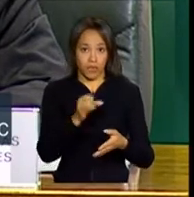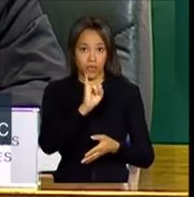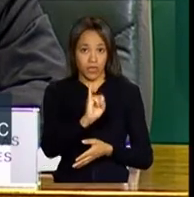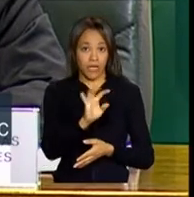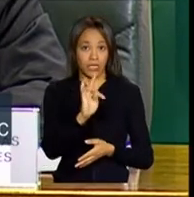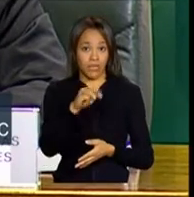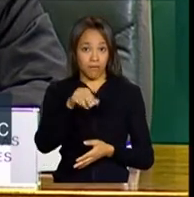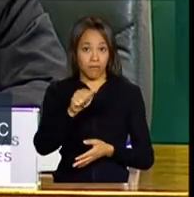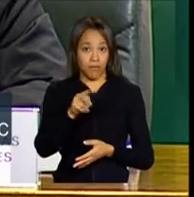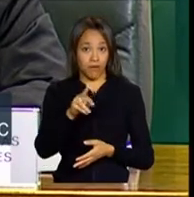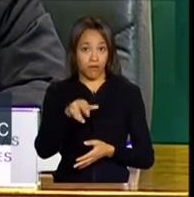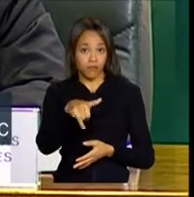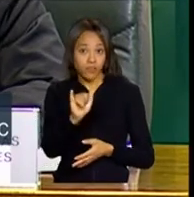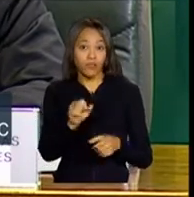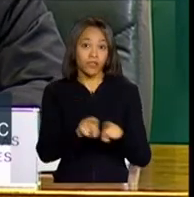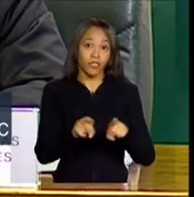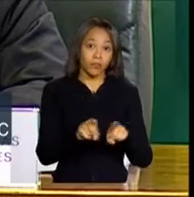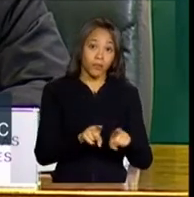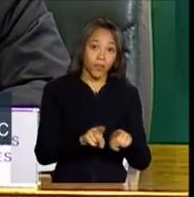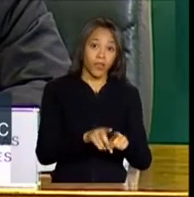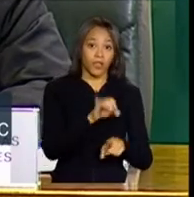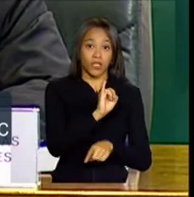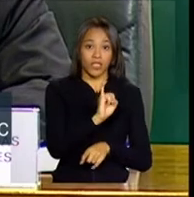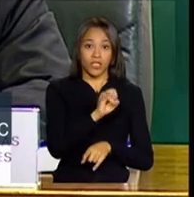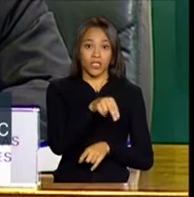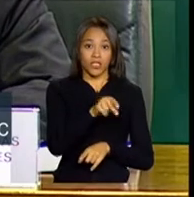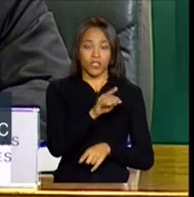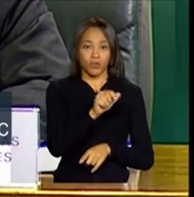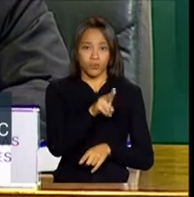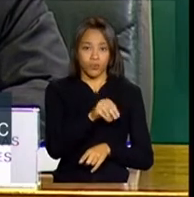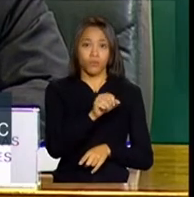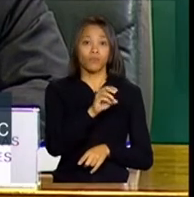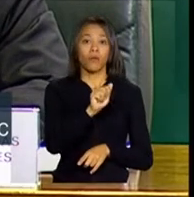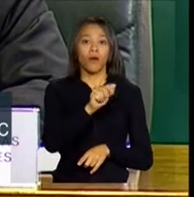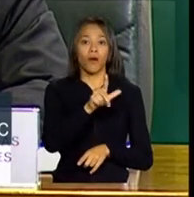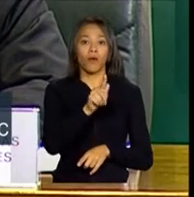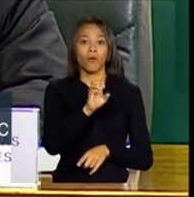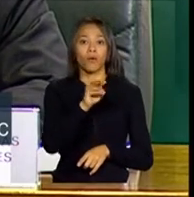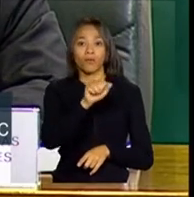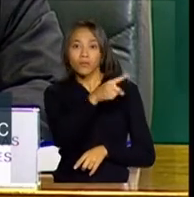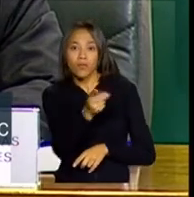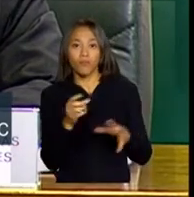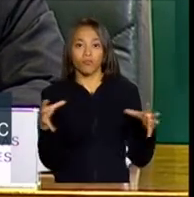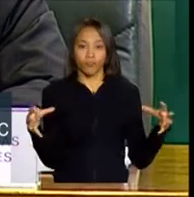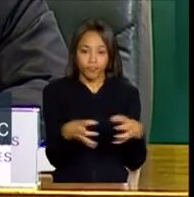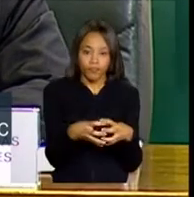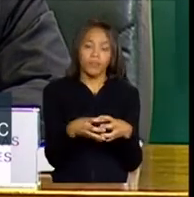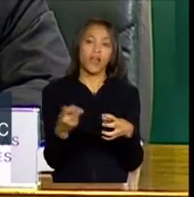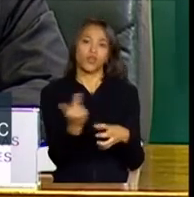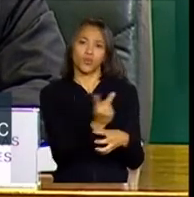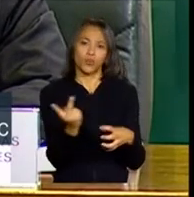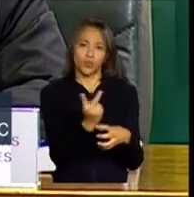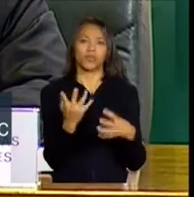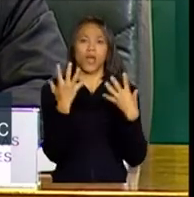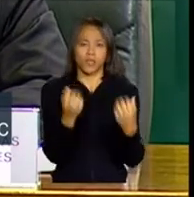Itamarati o Instituto Brasileiro do algodão assinada na data de hoje mediante a qual as duas partes se comprometeram a reservar